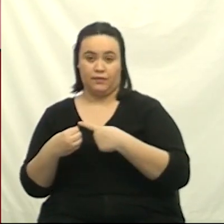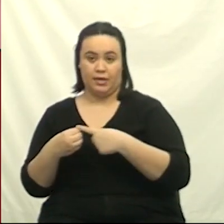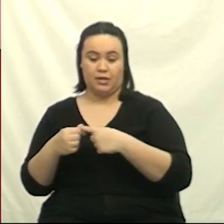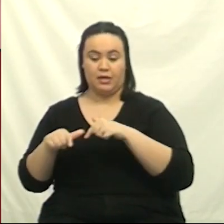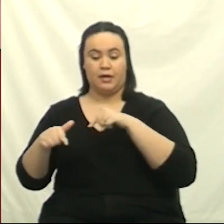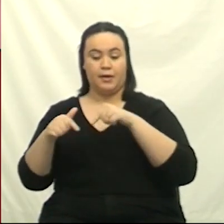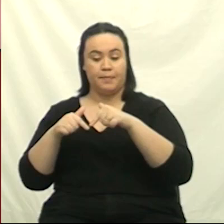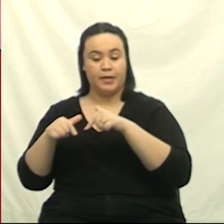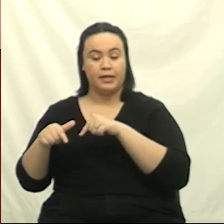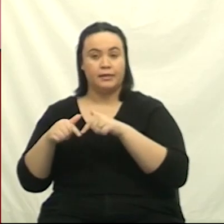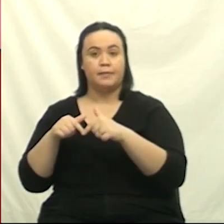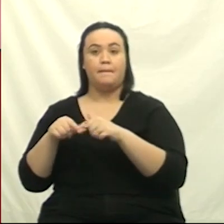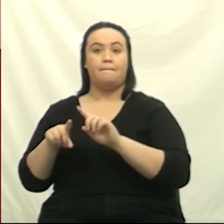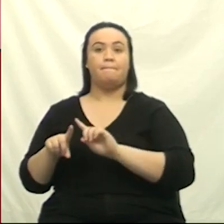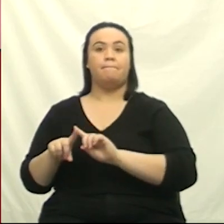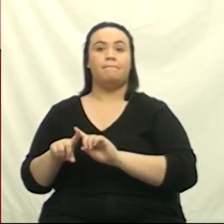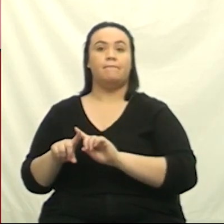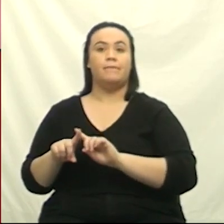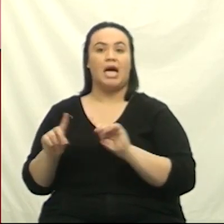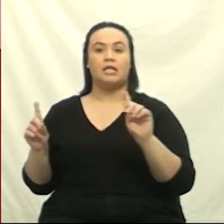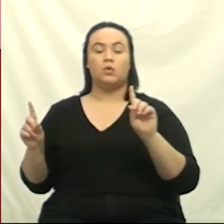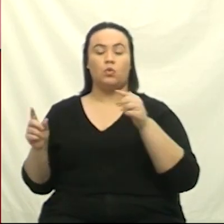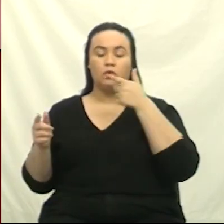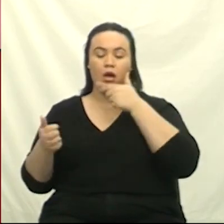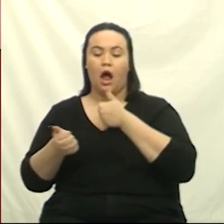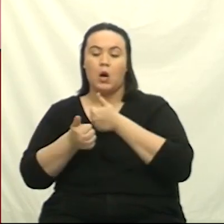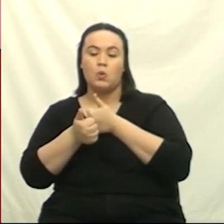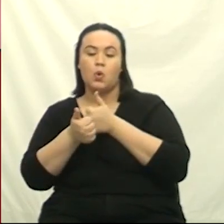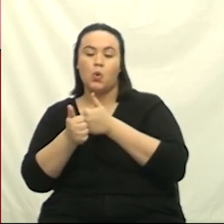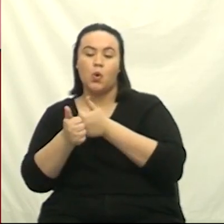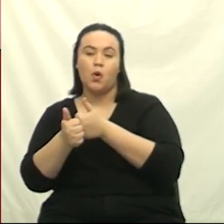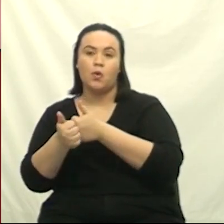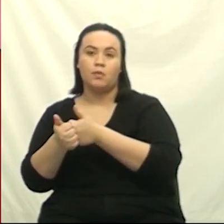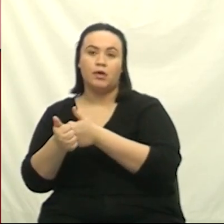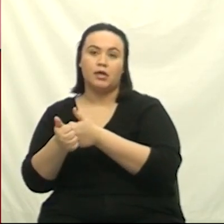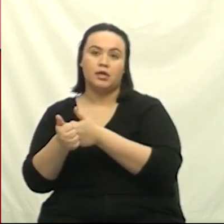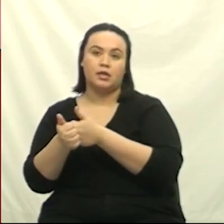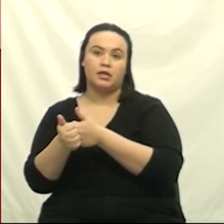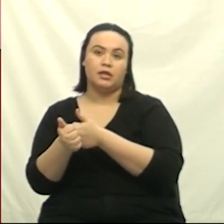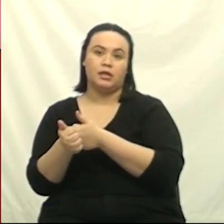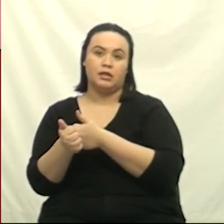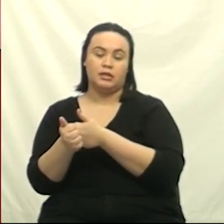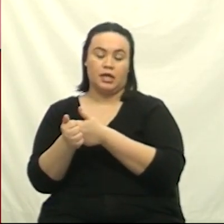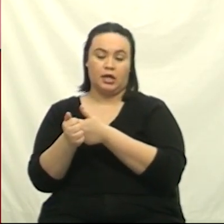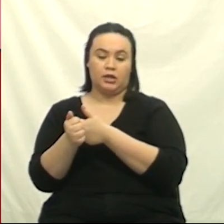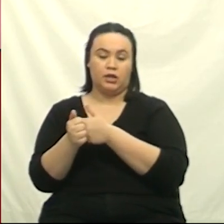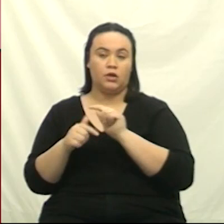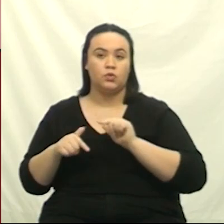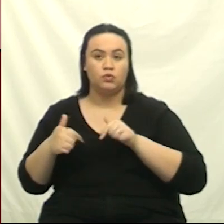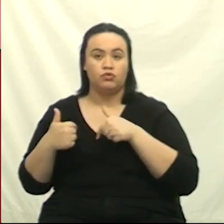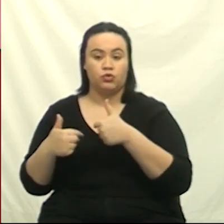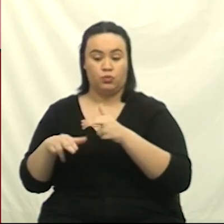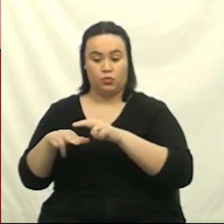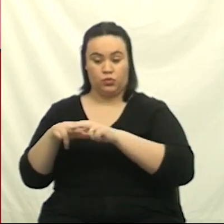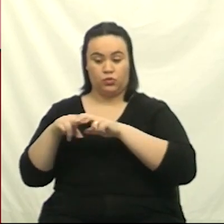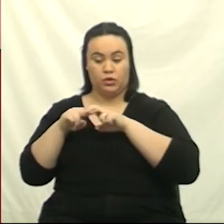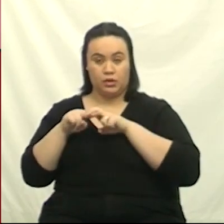praticando e a gente não consegue acompanhar essas ações então a gente